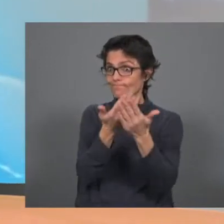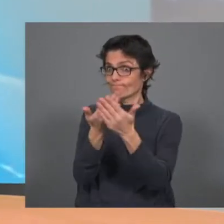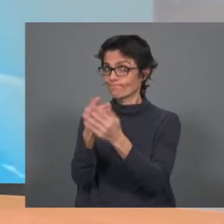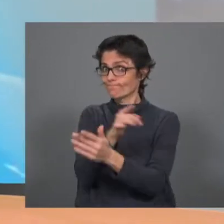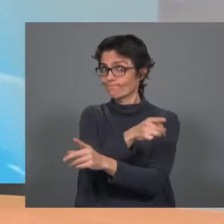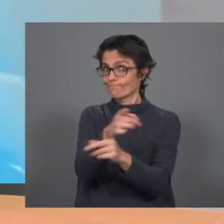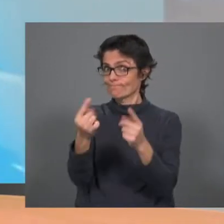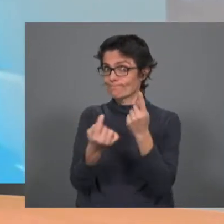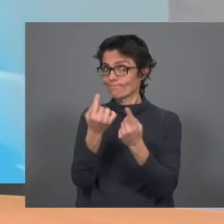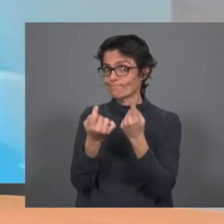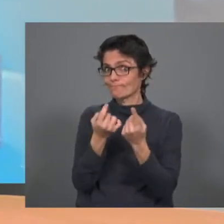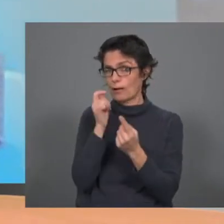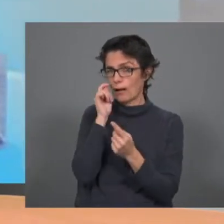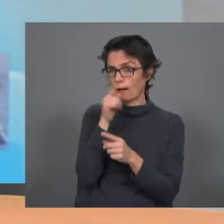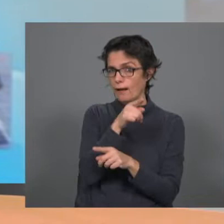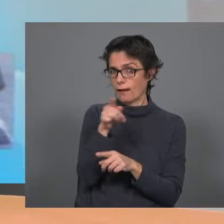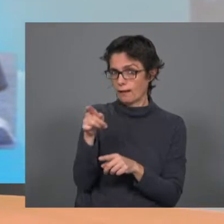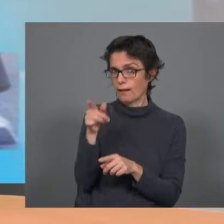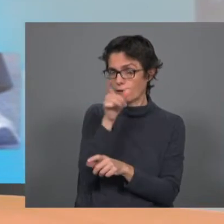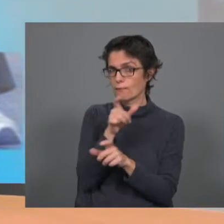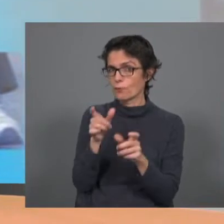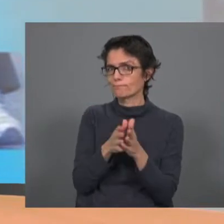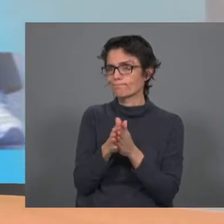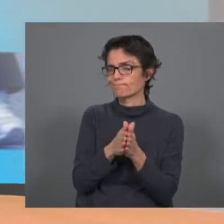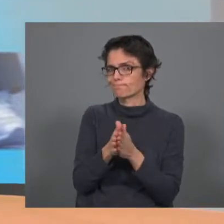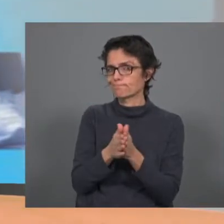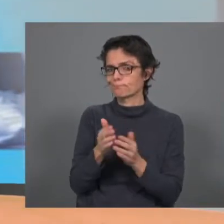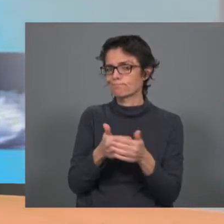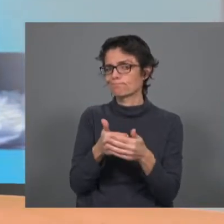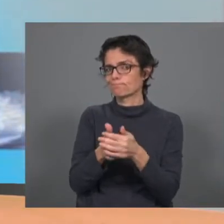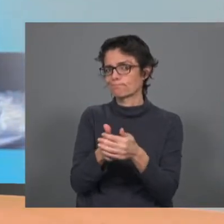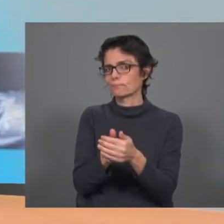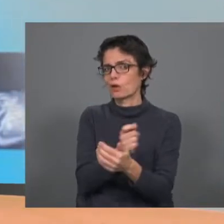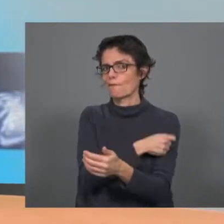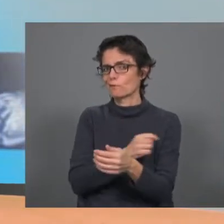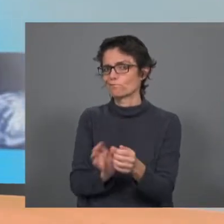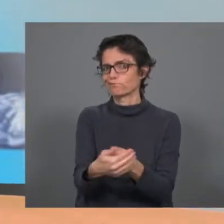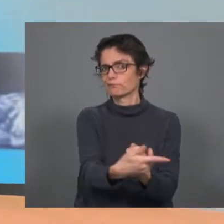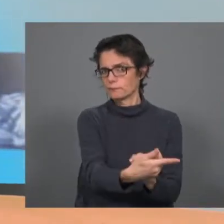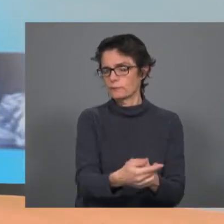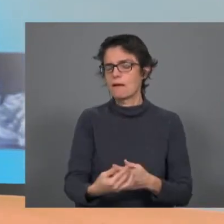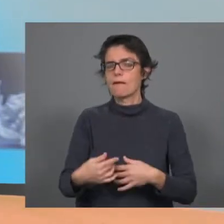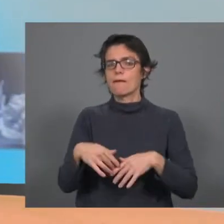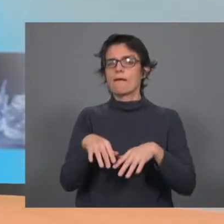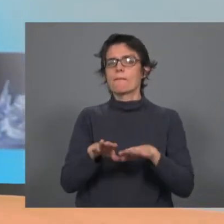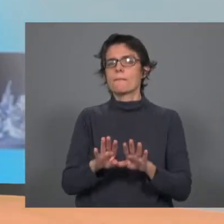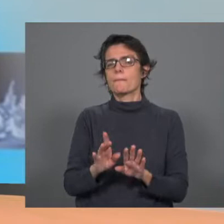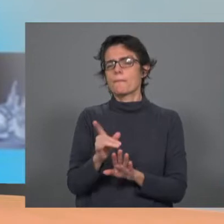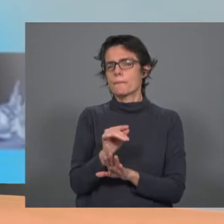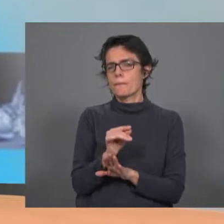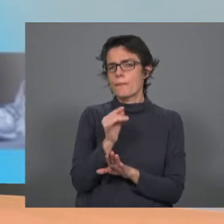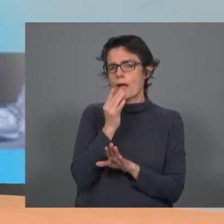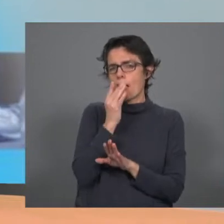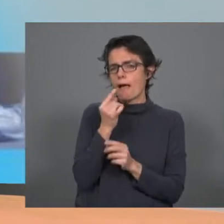oportunismo por parte de alguns neste processo da vacinação, mas também dá a sensação que ele às vezes surge ou deriva um bocadinho de